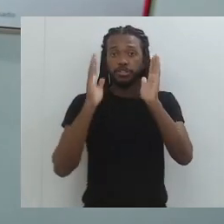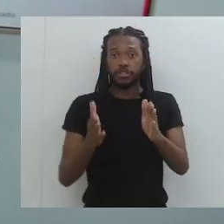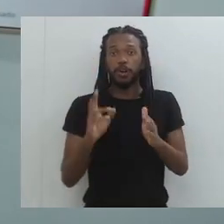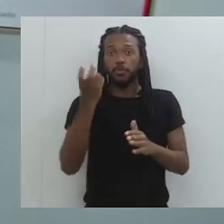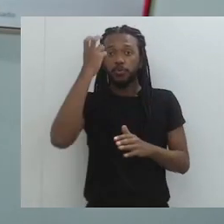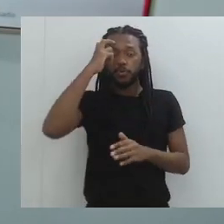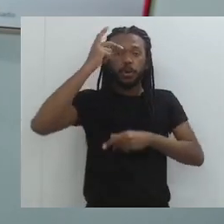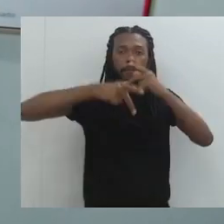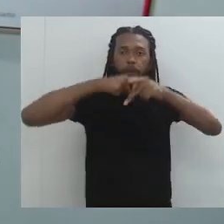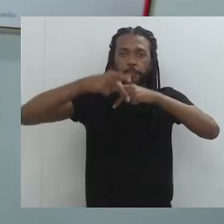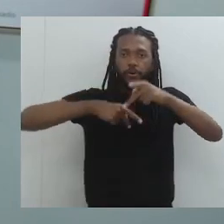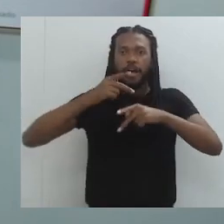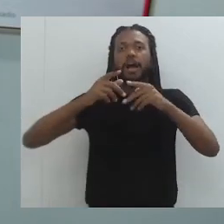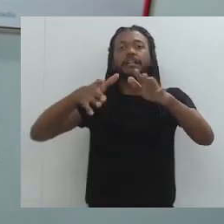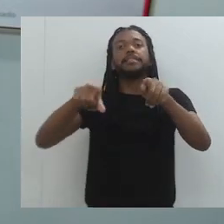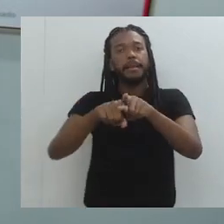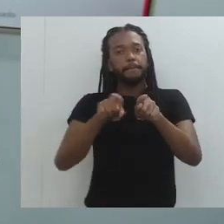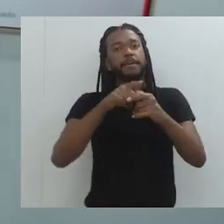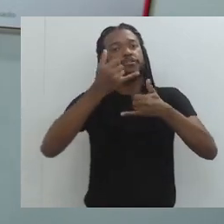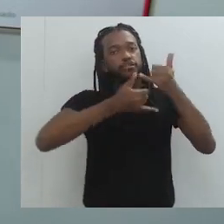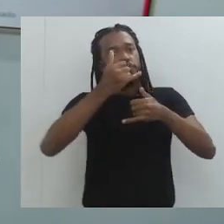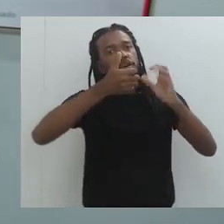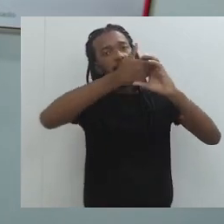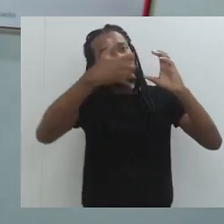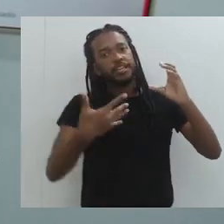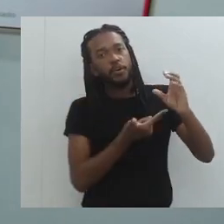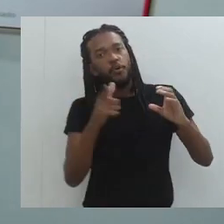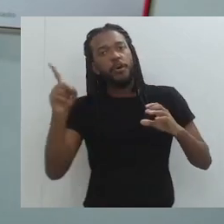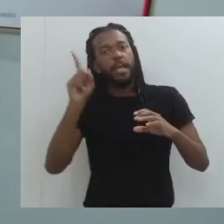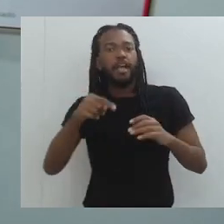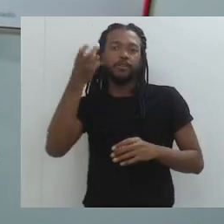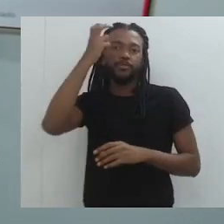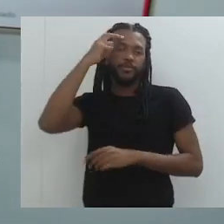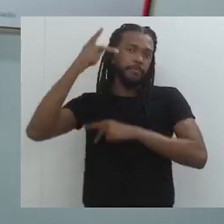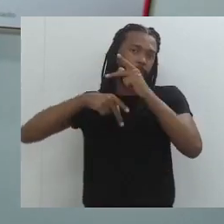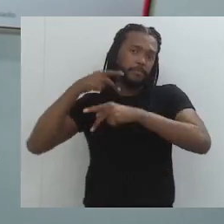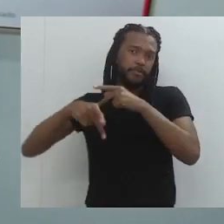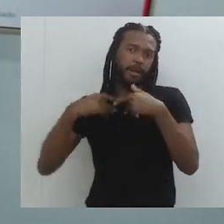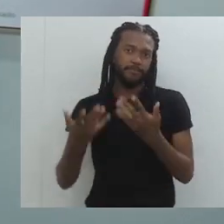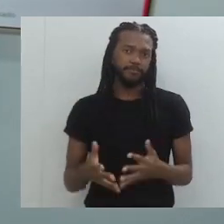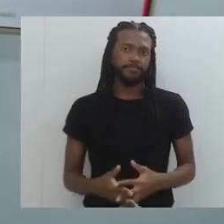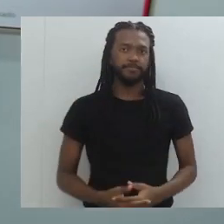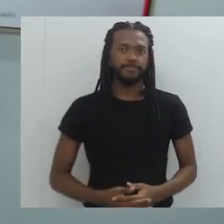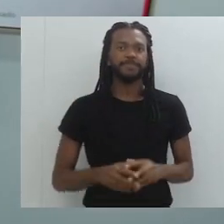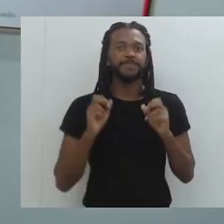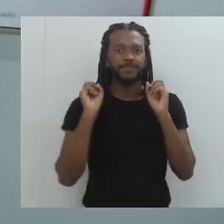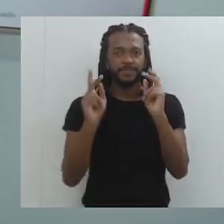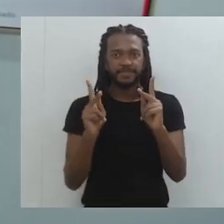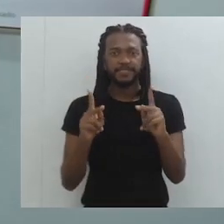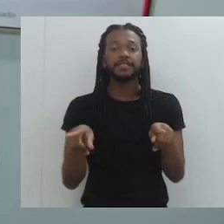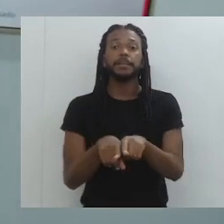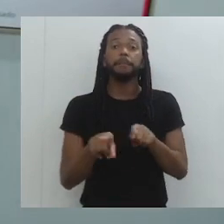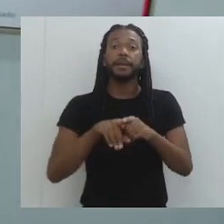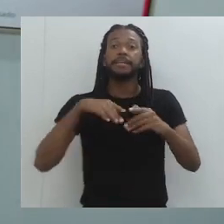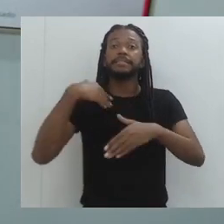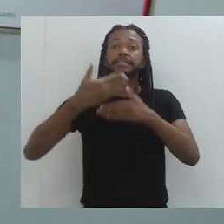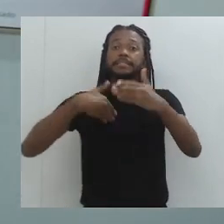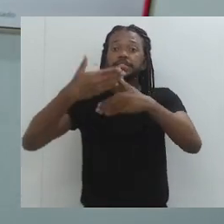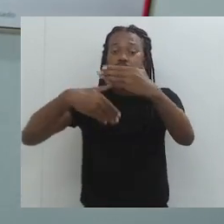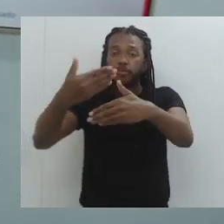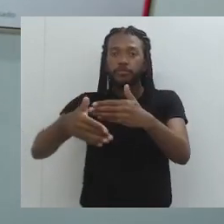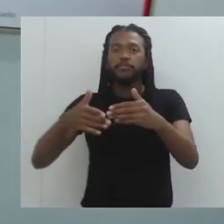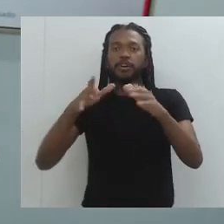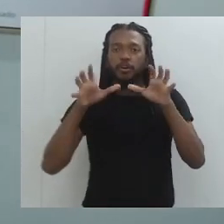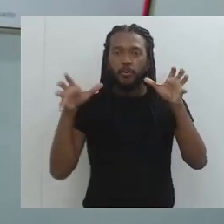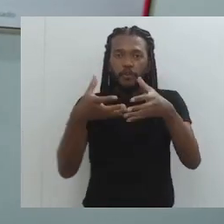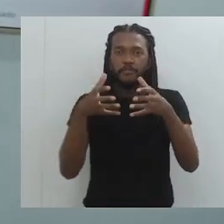também tem essa outra característica, que é a cultura popular. Ok? E desenvolver essa